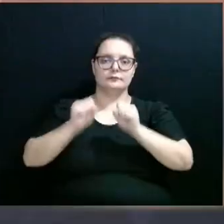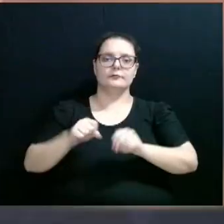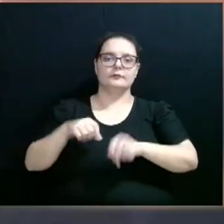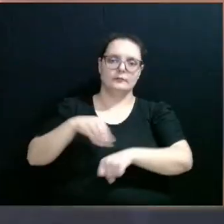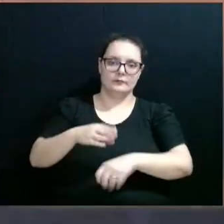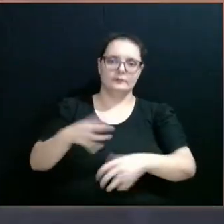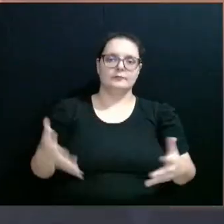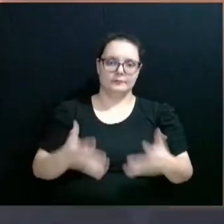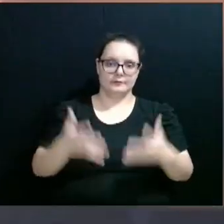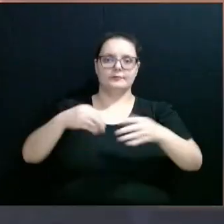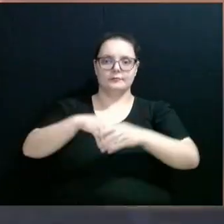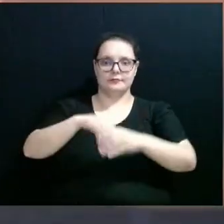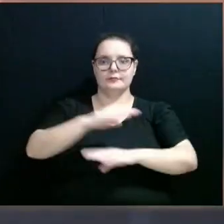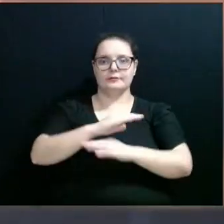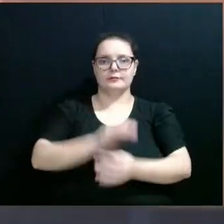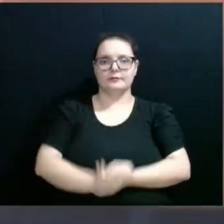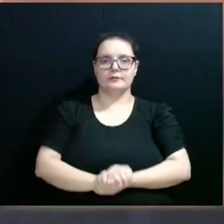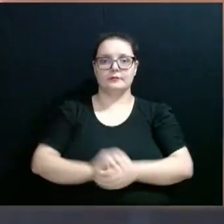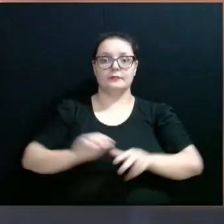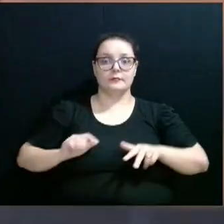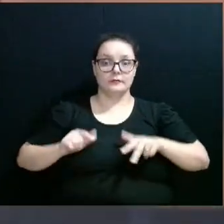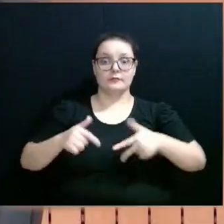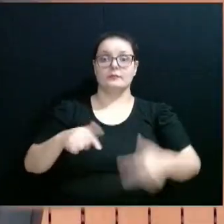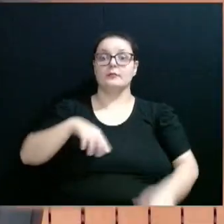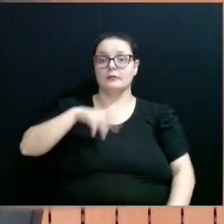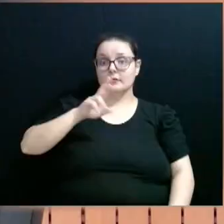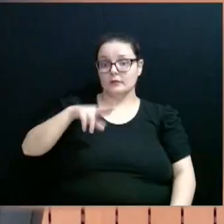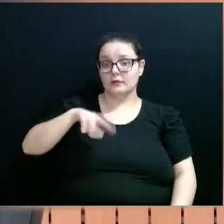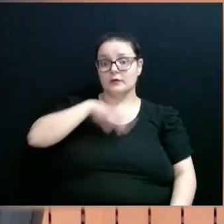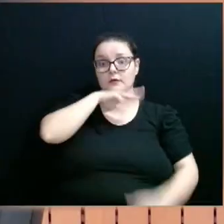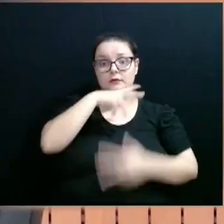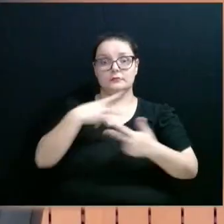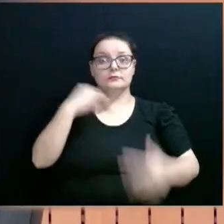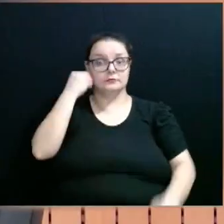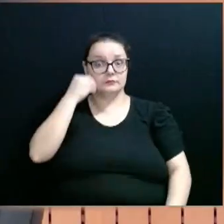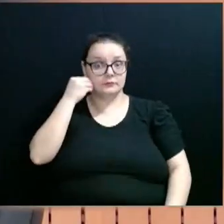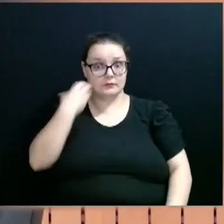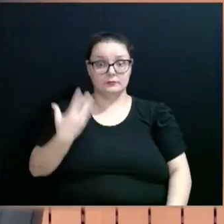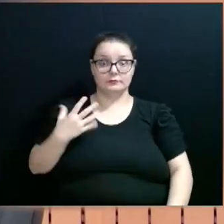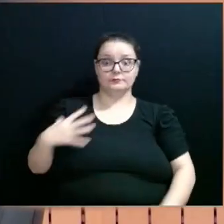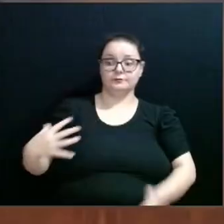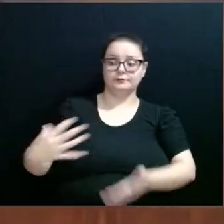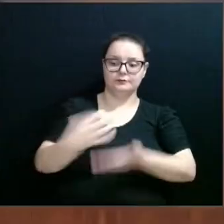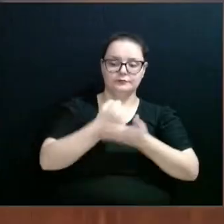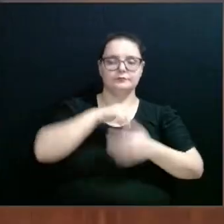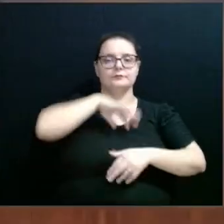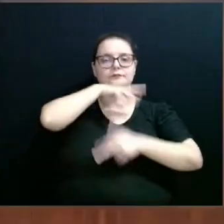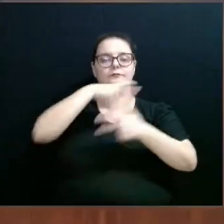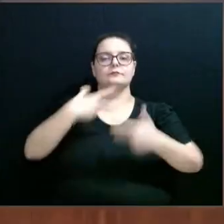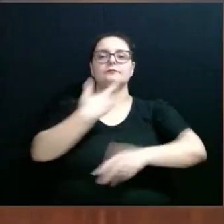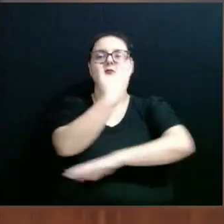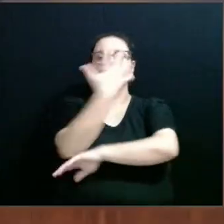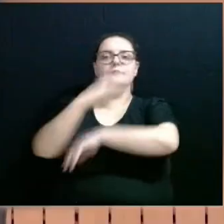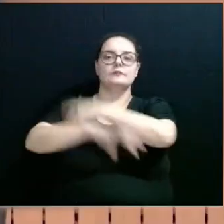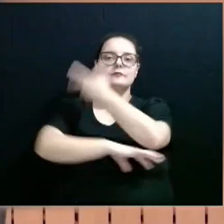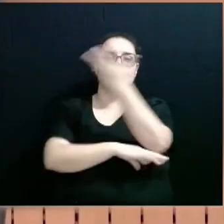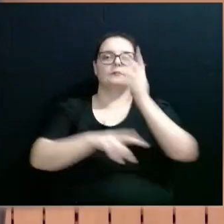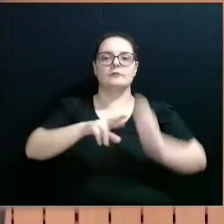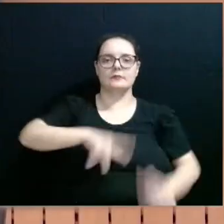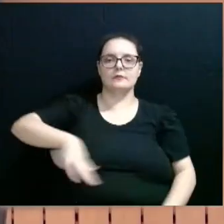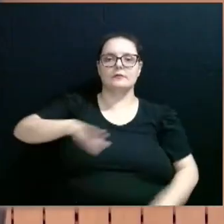Câmara. Ativistas da causa animal com experiência no resgate de animais silvestres na região compuseram a